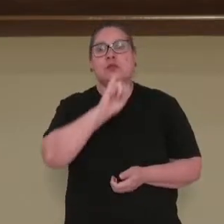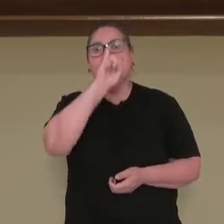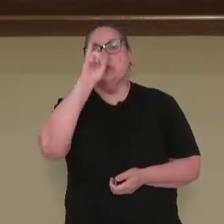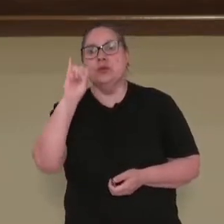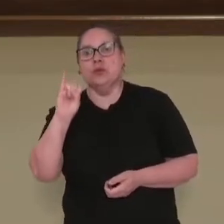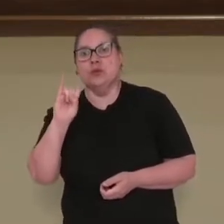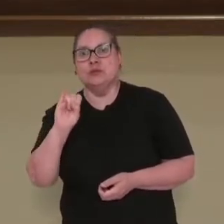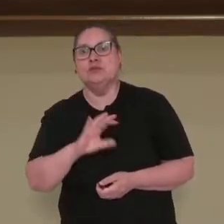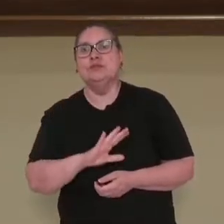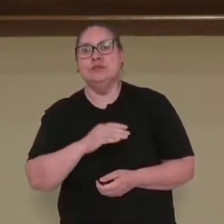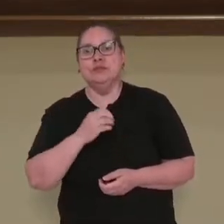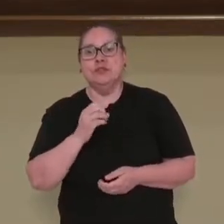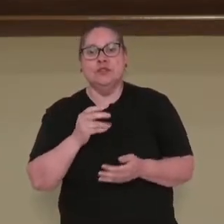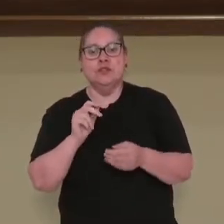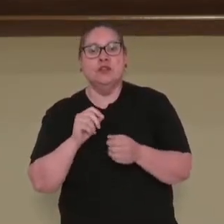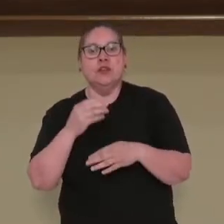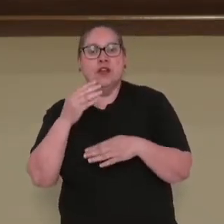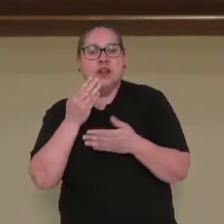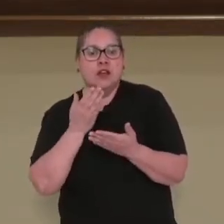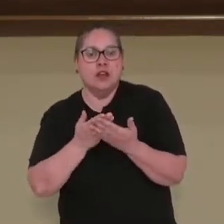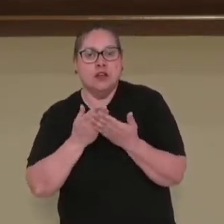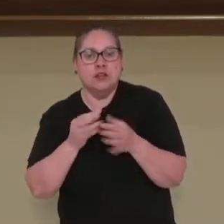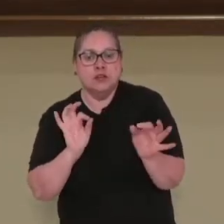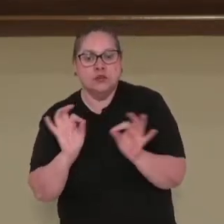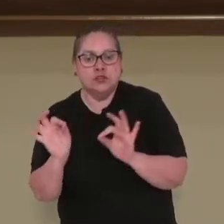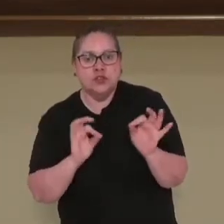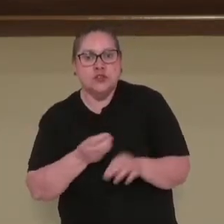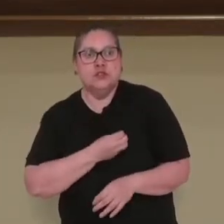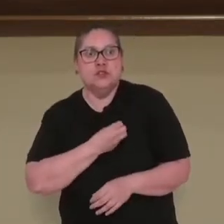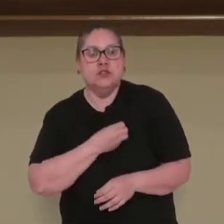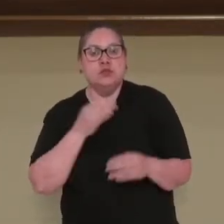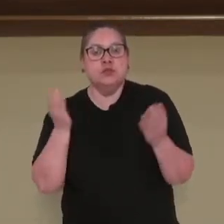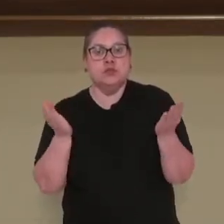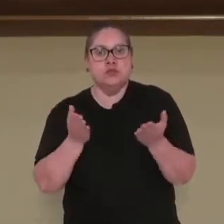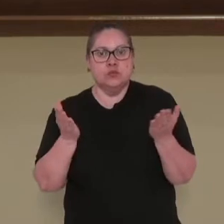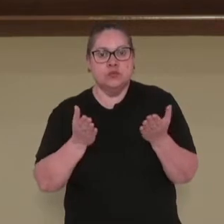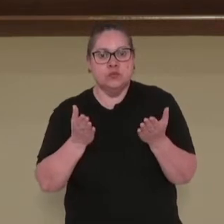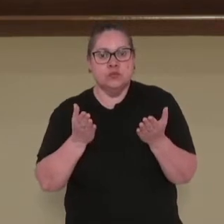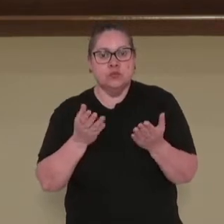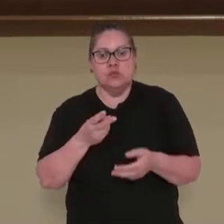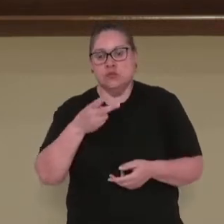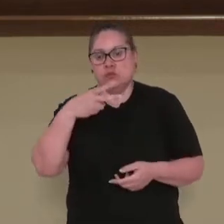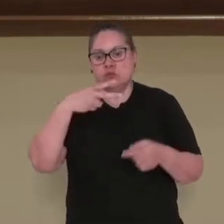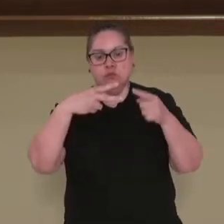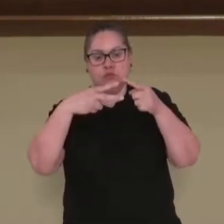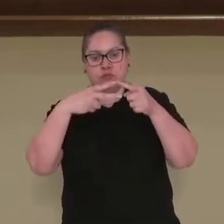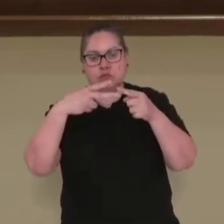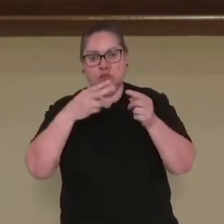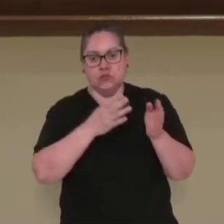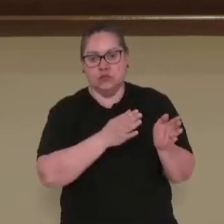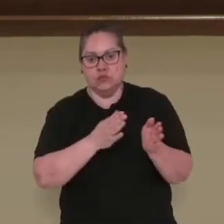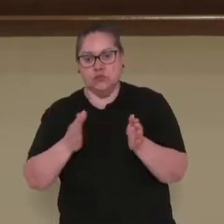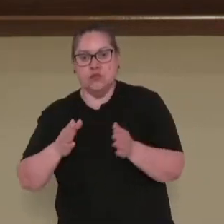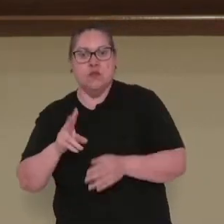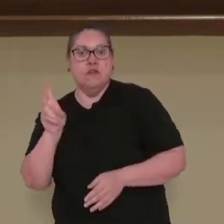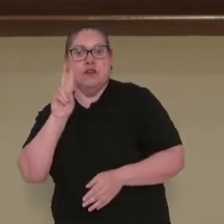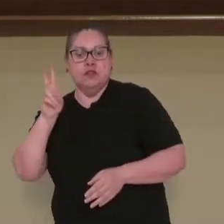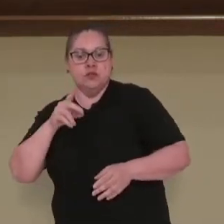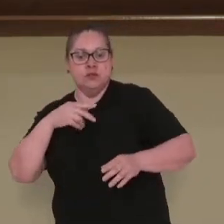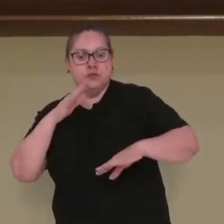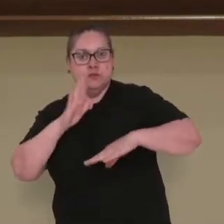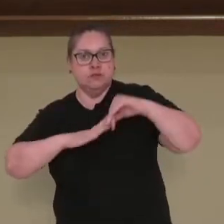Olá, galera! Vamos para nossa aula de projeto de vida e hoje vamos para a segunda sequência sobre valores